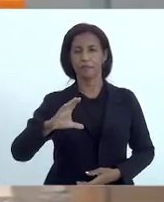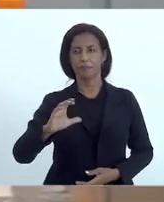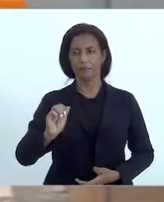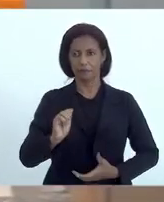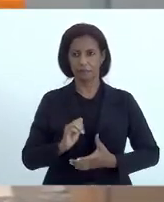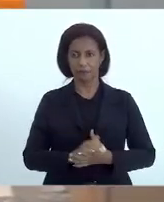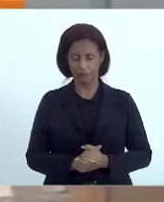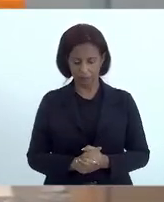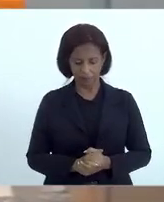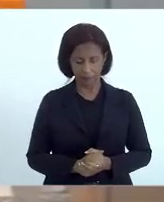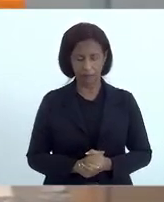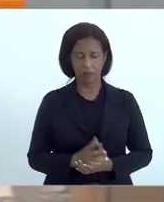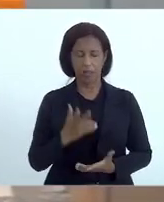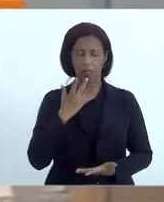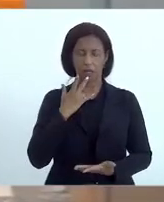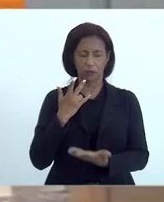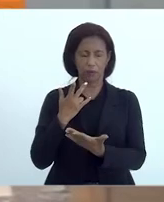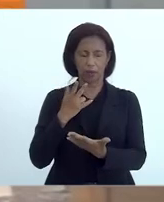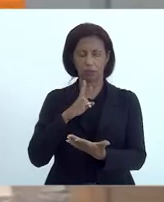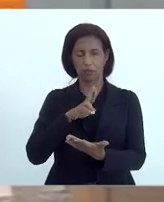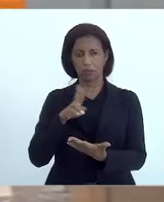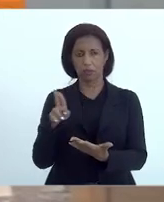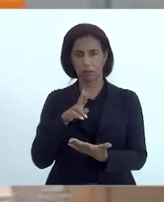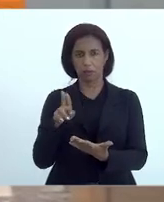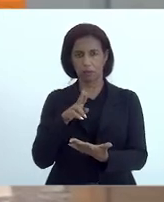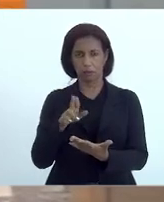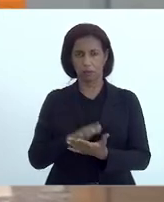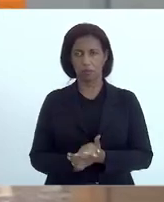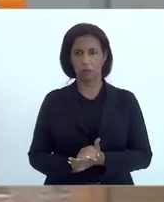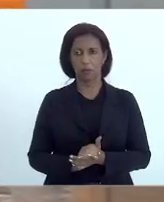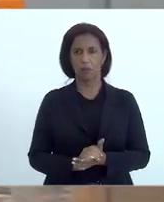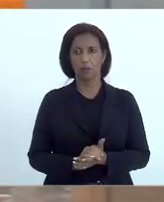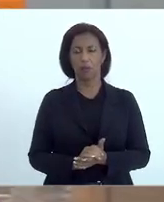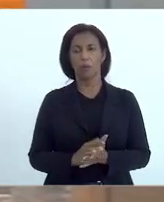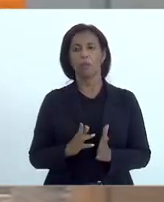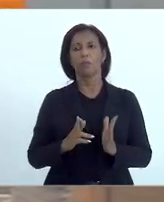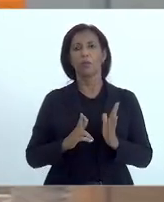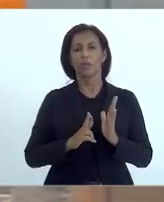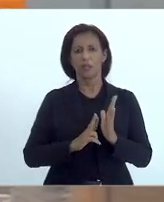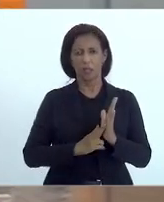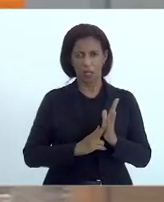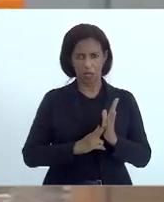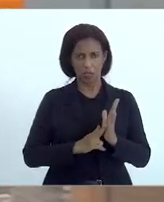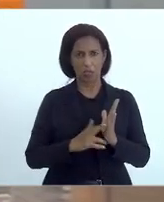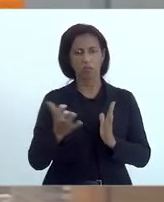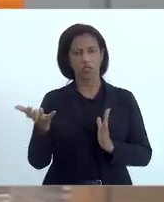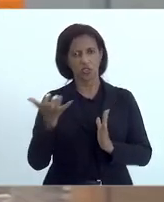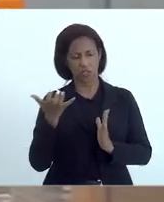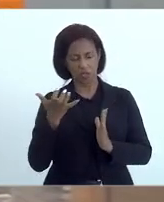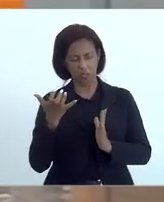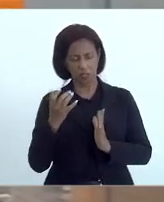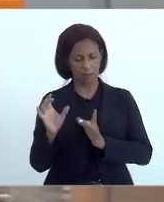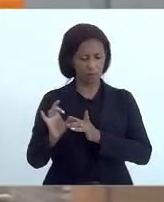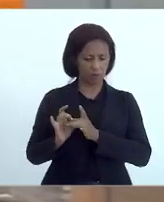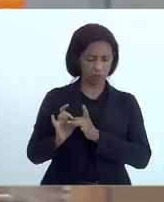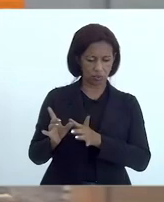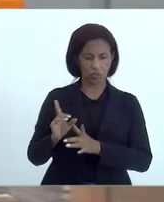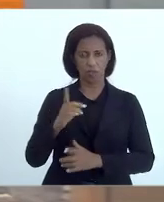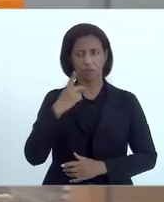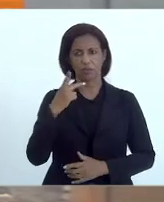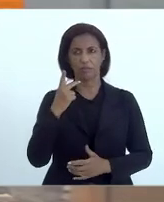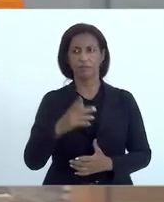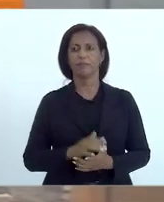o Instituto nome de vossa excelência para que se regimentalmente quiser fazer os da palavra após já está deferido o direito de